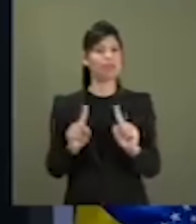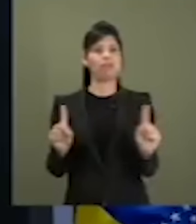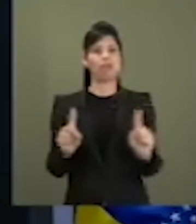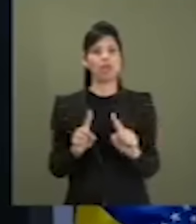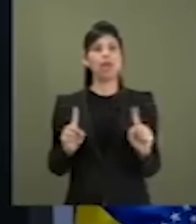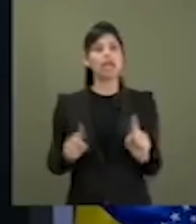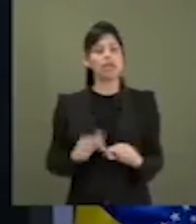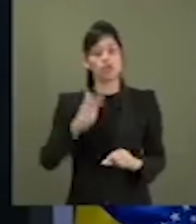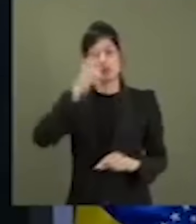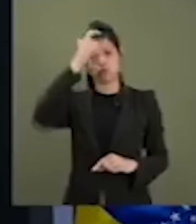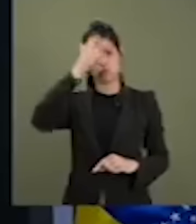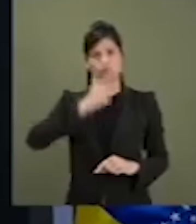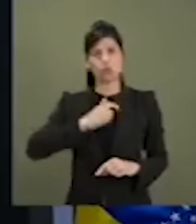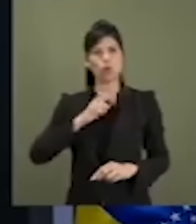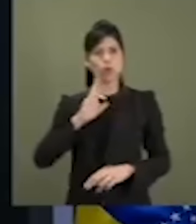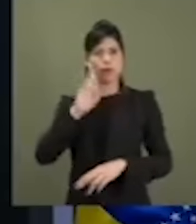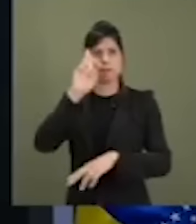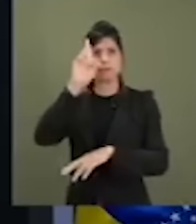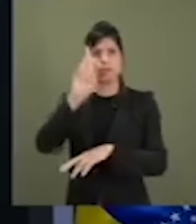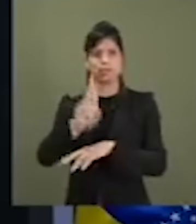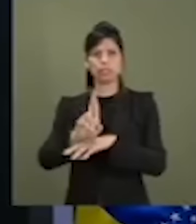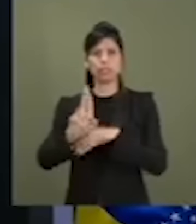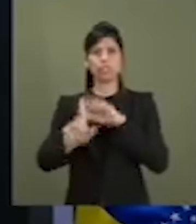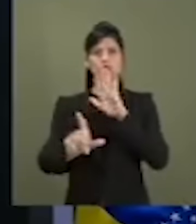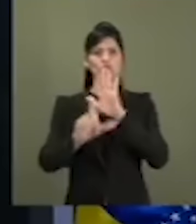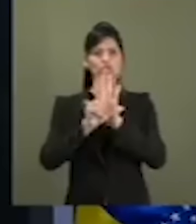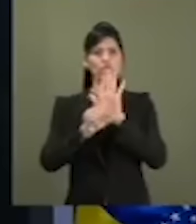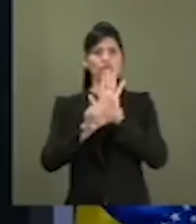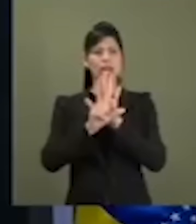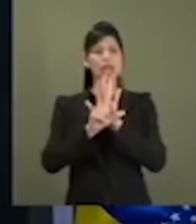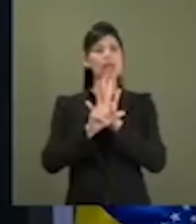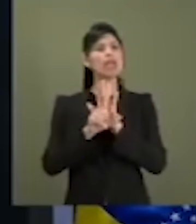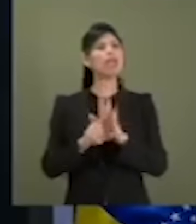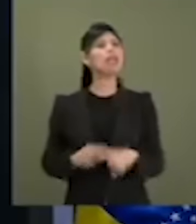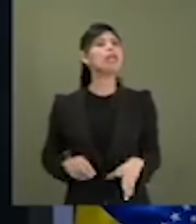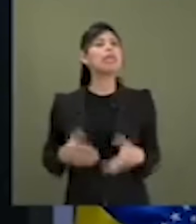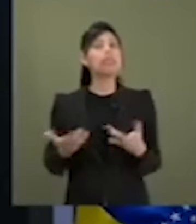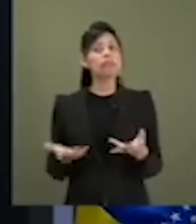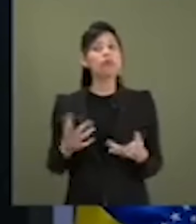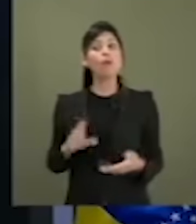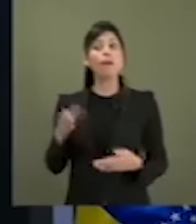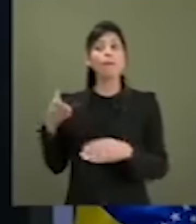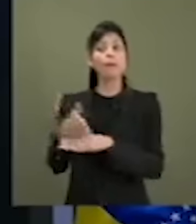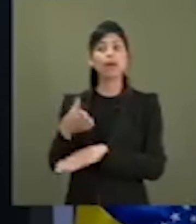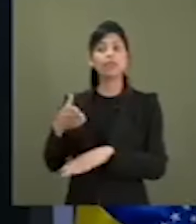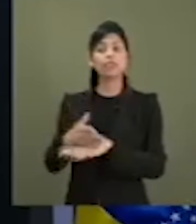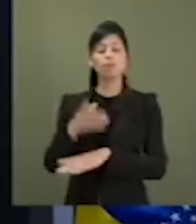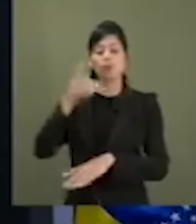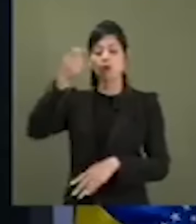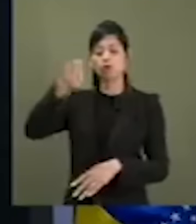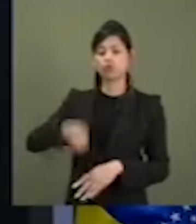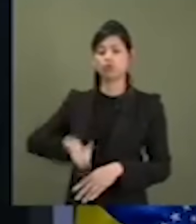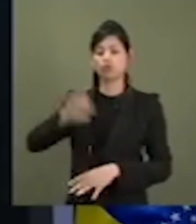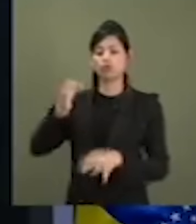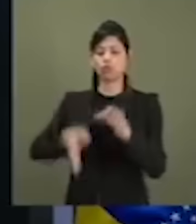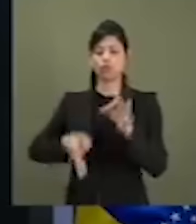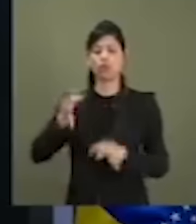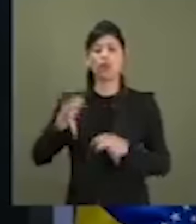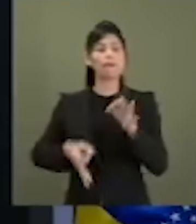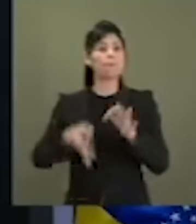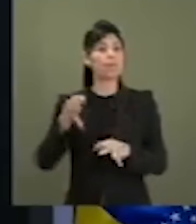de legislador, ver um julgamento como esse e essas pessoas sendo